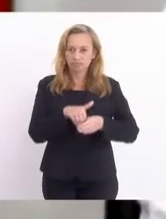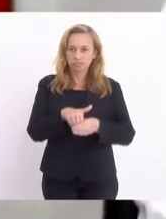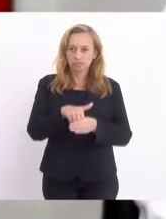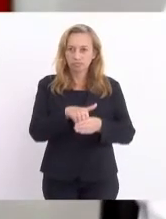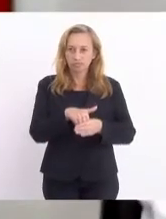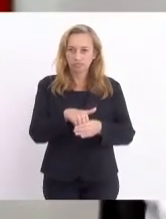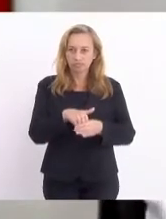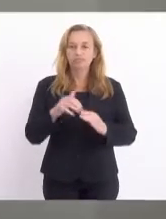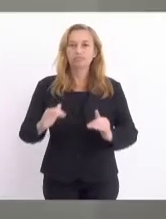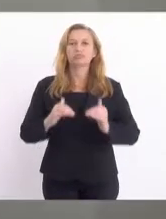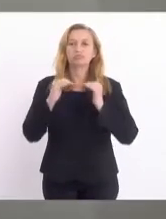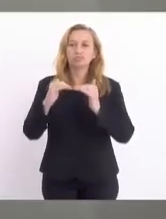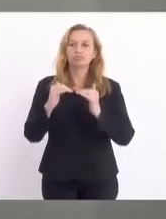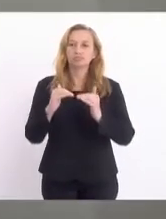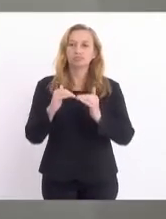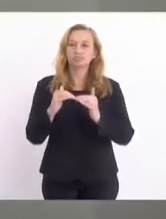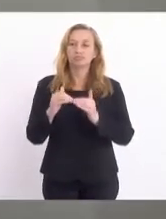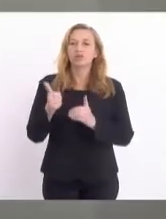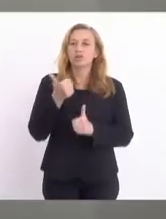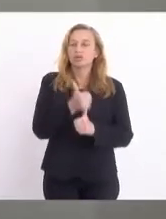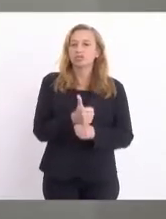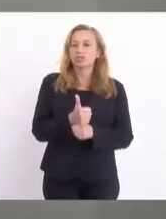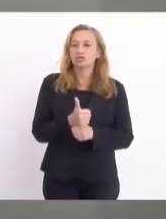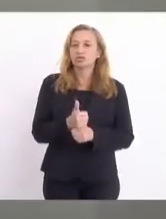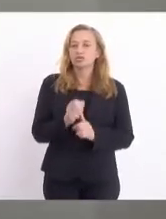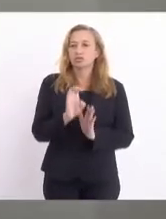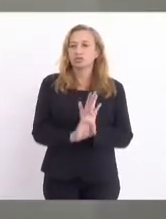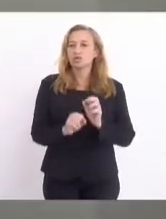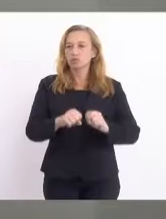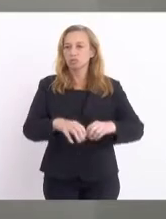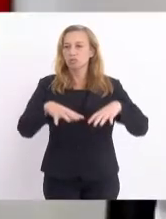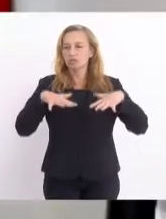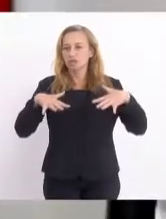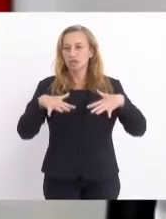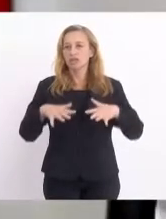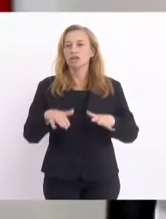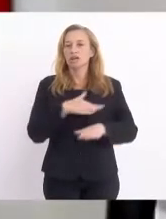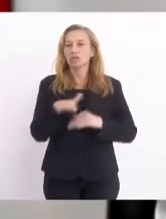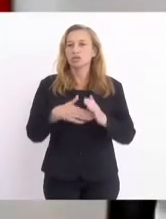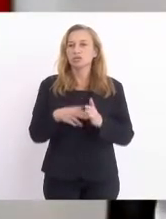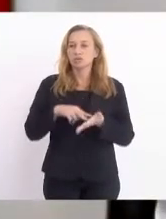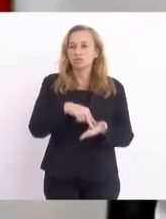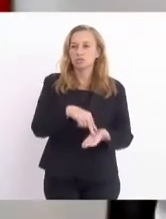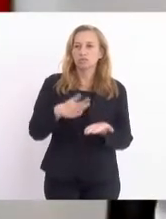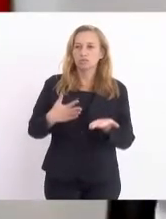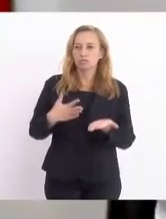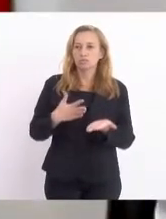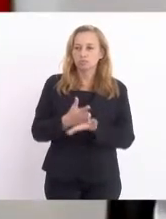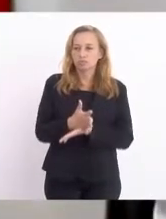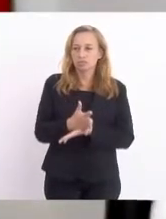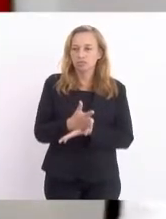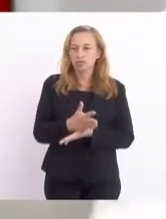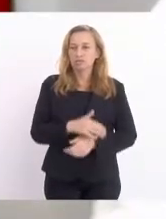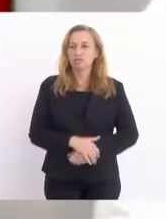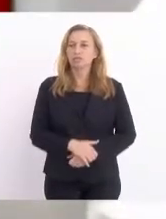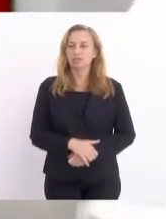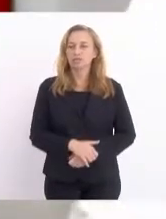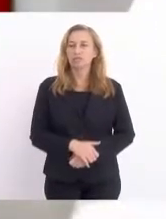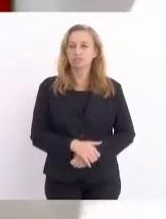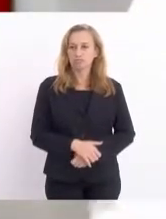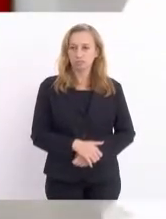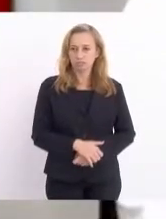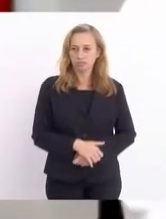ao substitutivo às emendas de plenário. Os senhores e senhoras que aprovam permanecem como estão. Aprovado